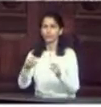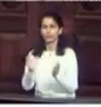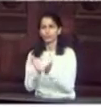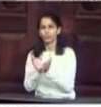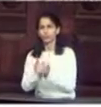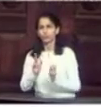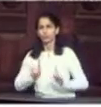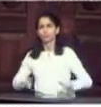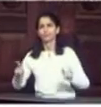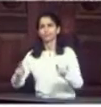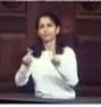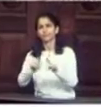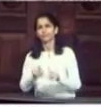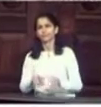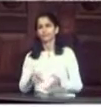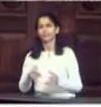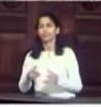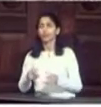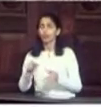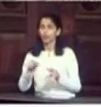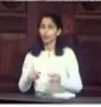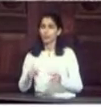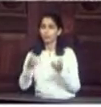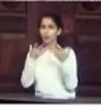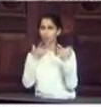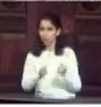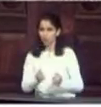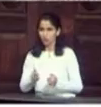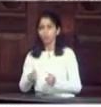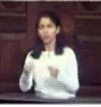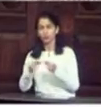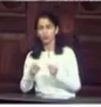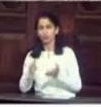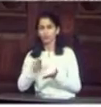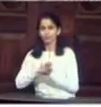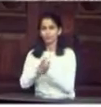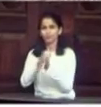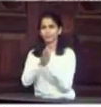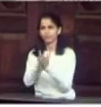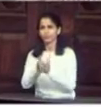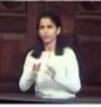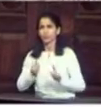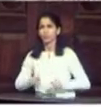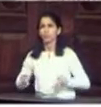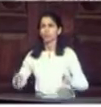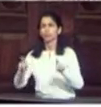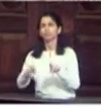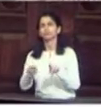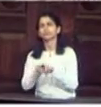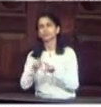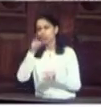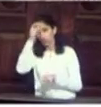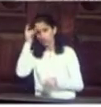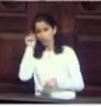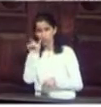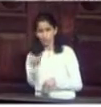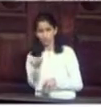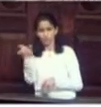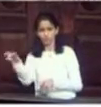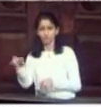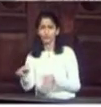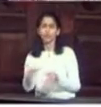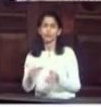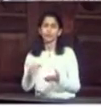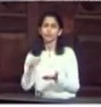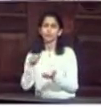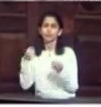ora aprovada agride a população e agride sobremaneira a quem precisa. Infelizmente, Emicida